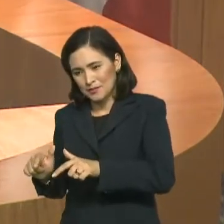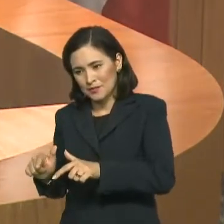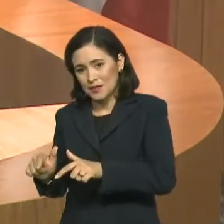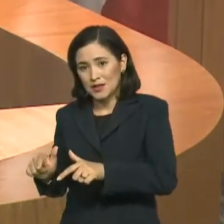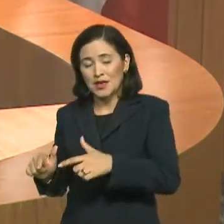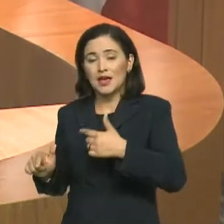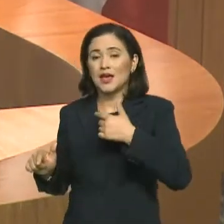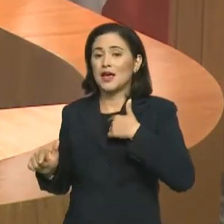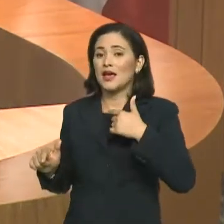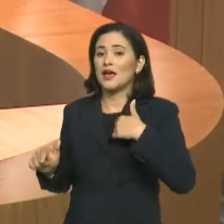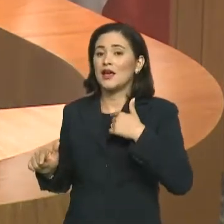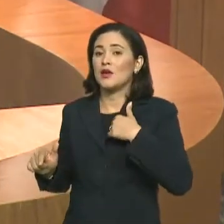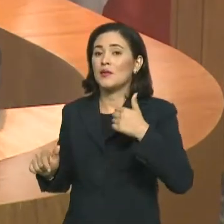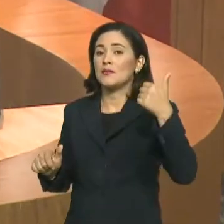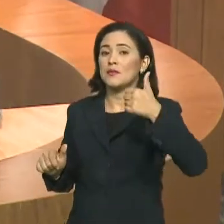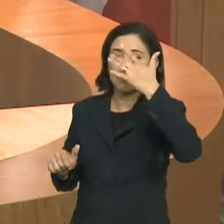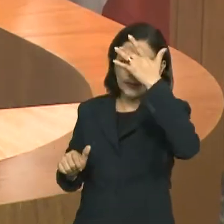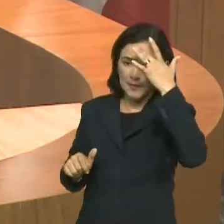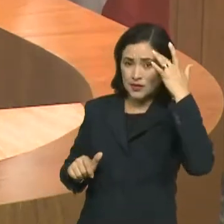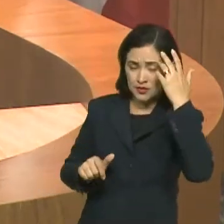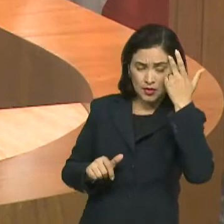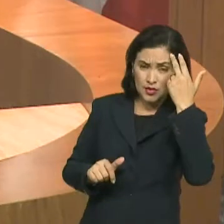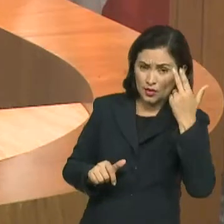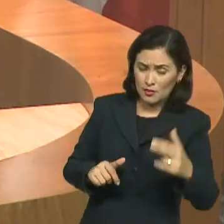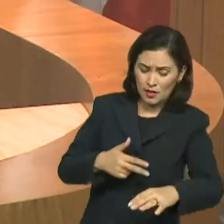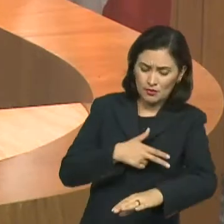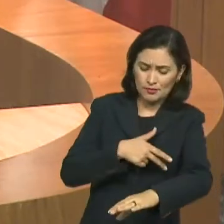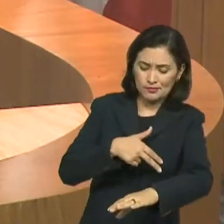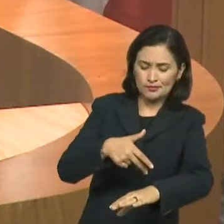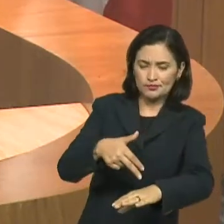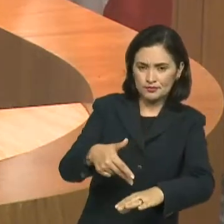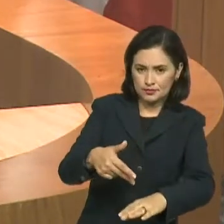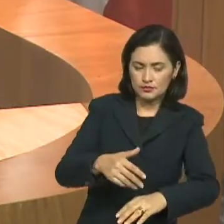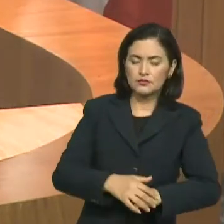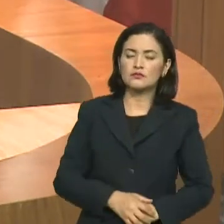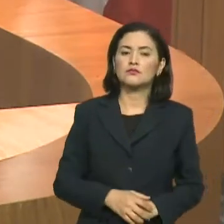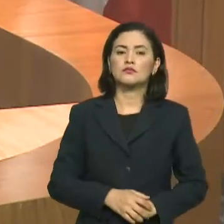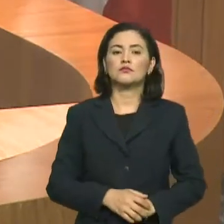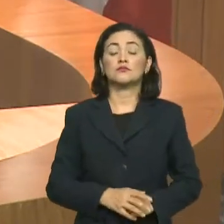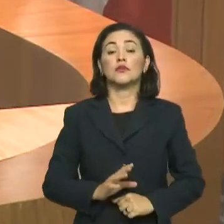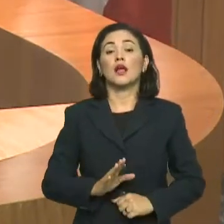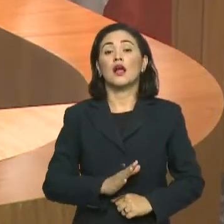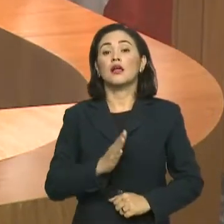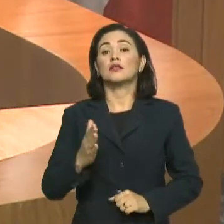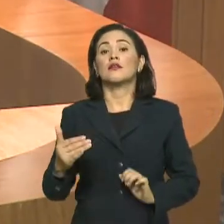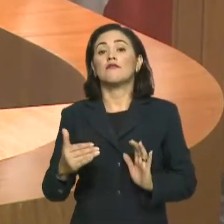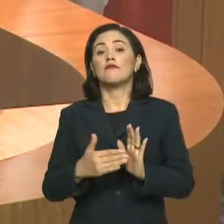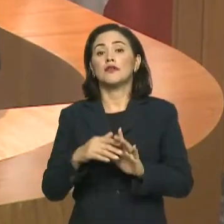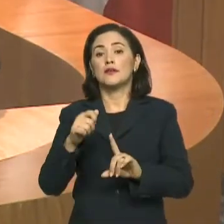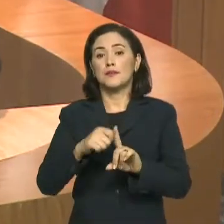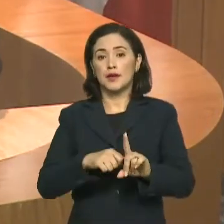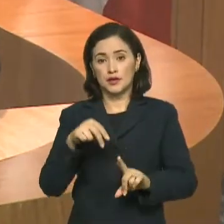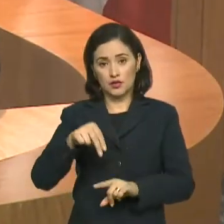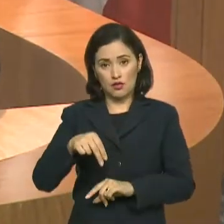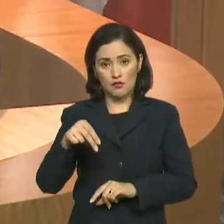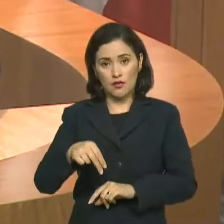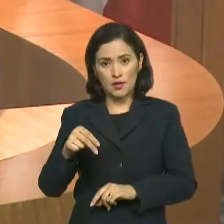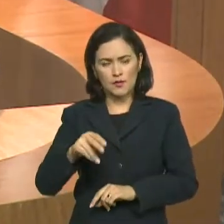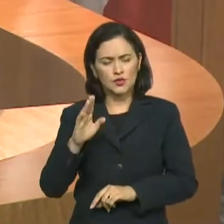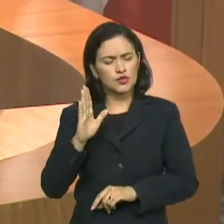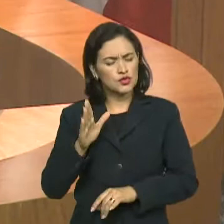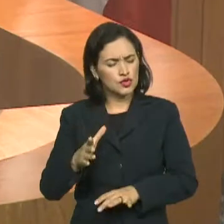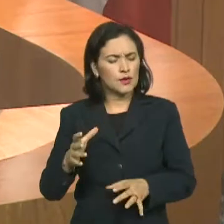com isso que a ponte, até final de novembro, ela já está na sua reta final